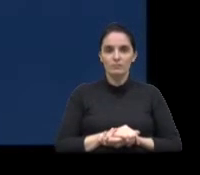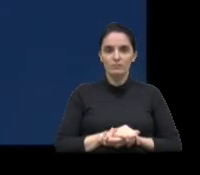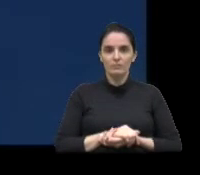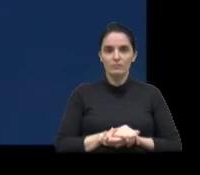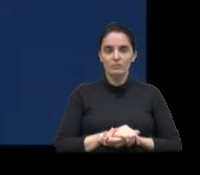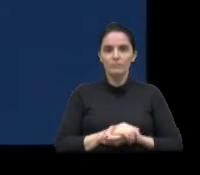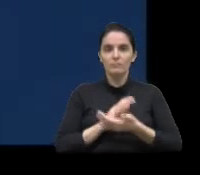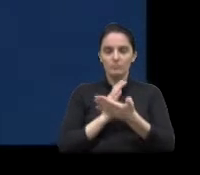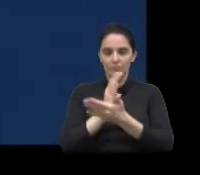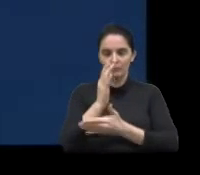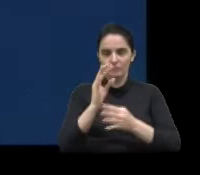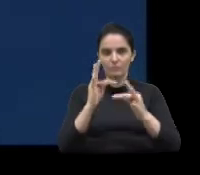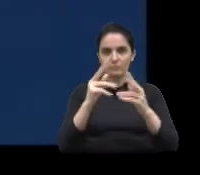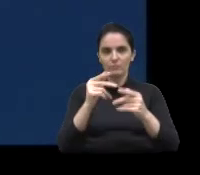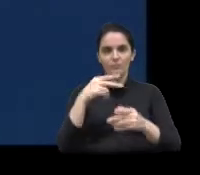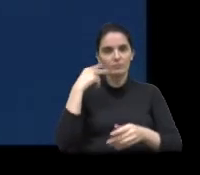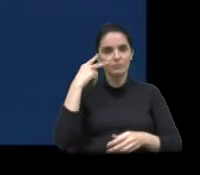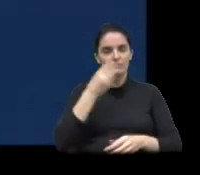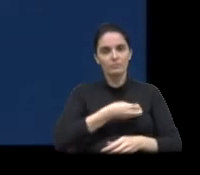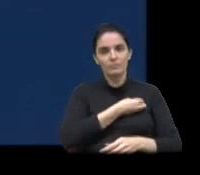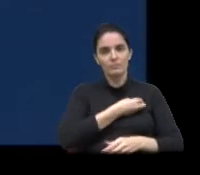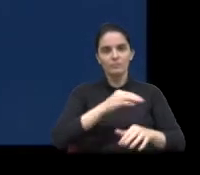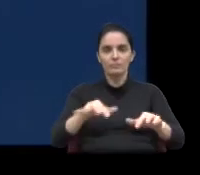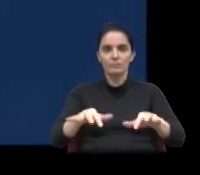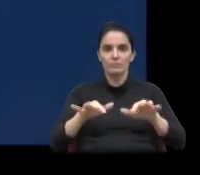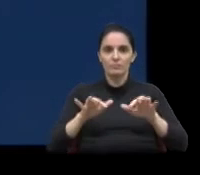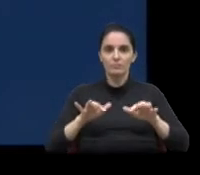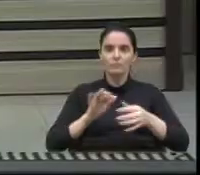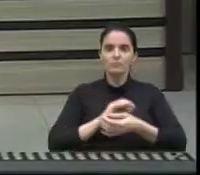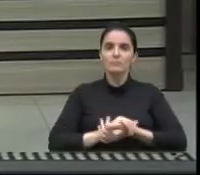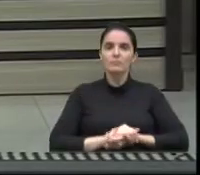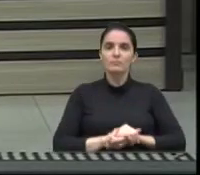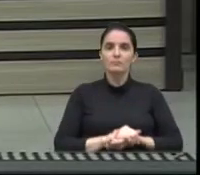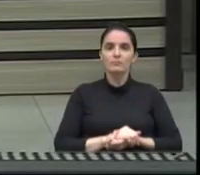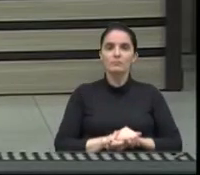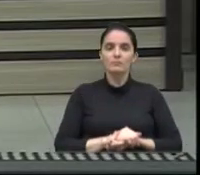Moção foi aprovada por todos os vereadores presentes no plenário.